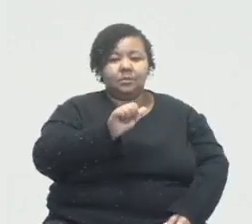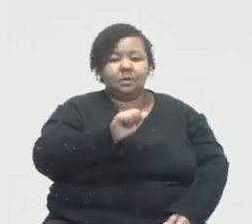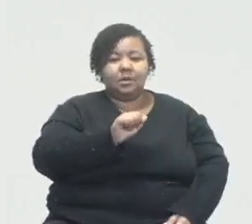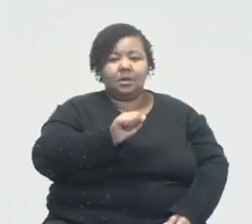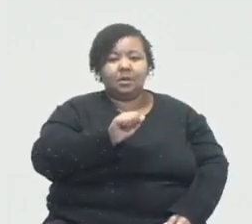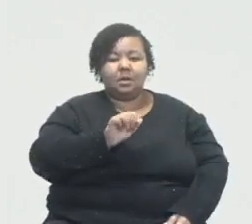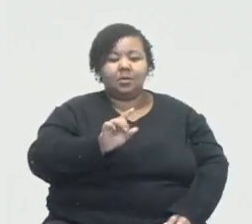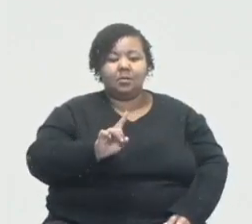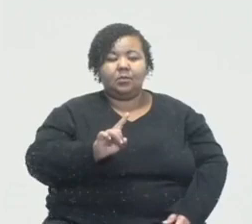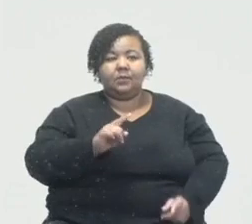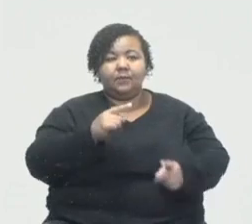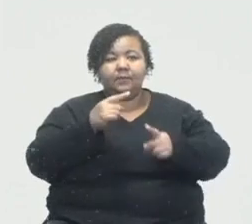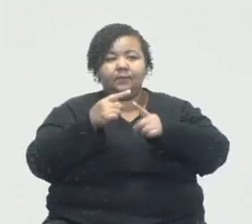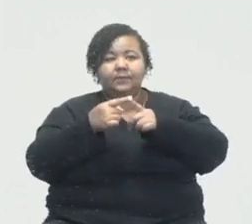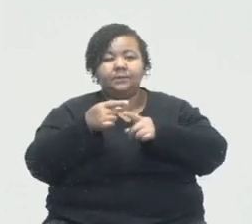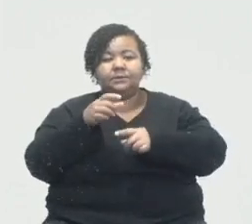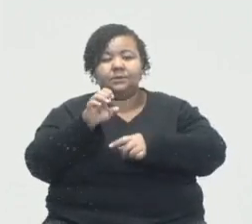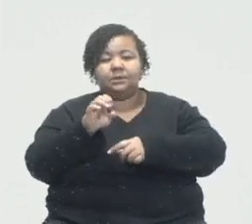E1,